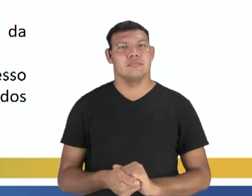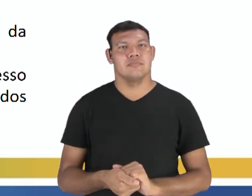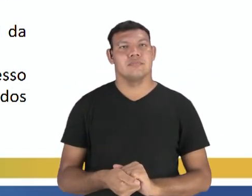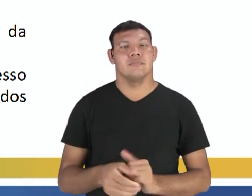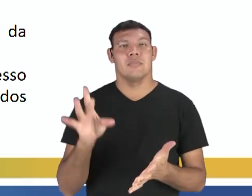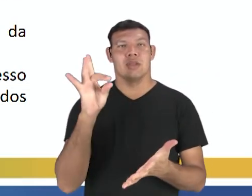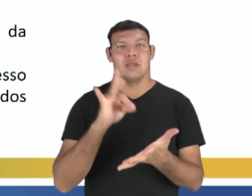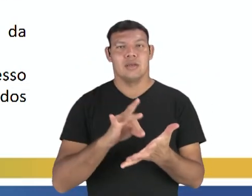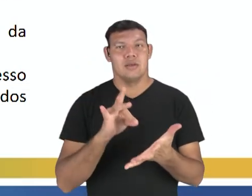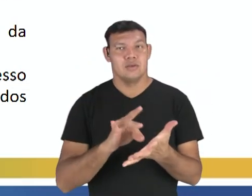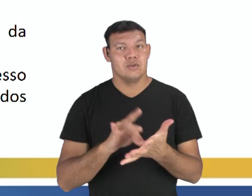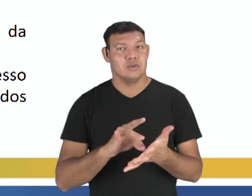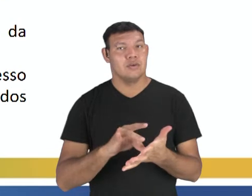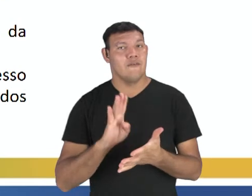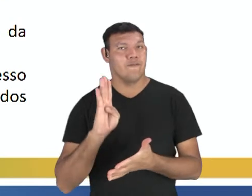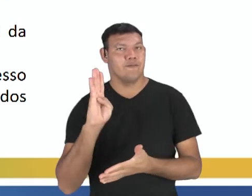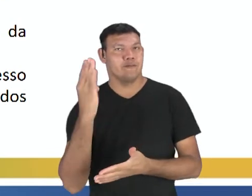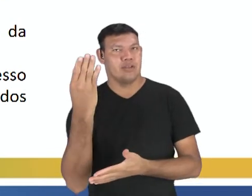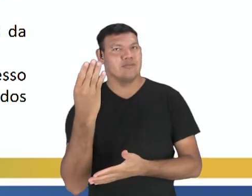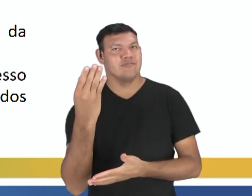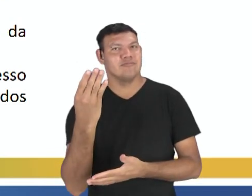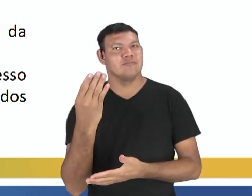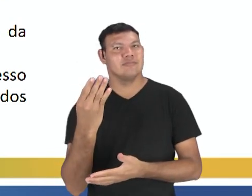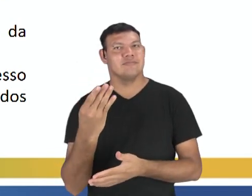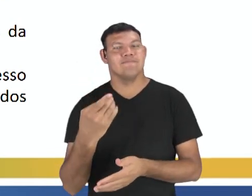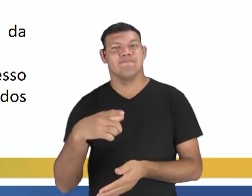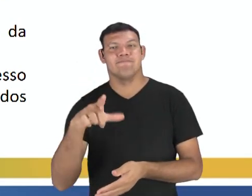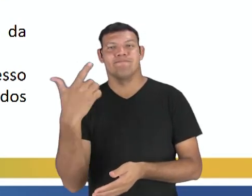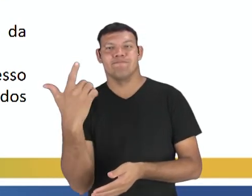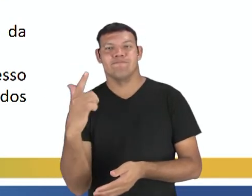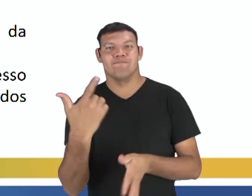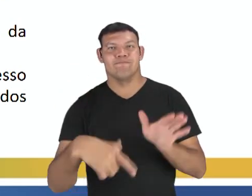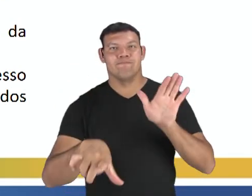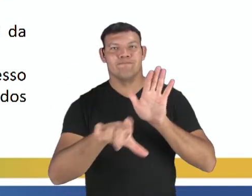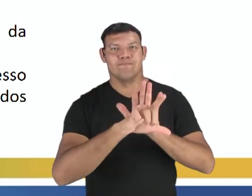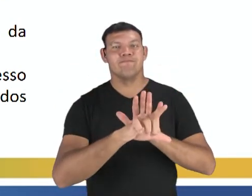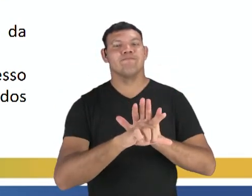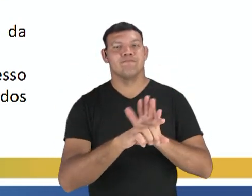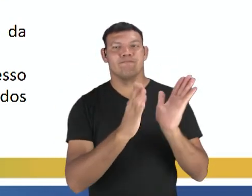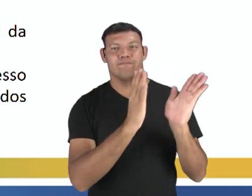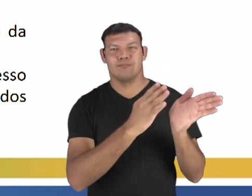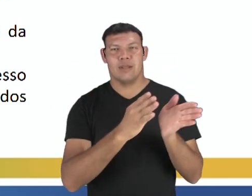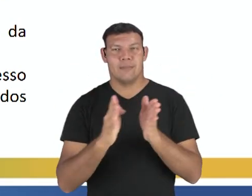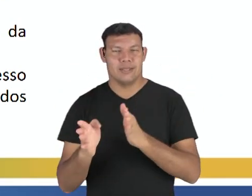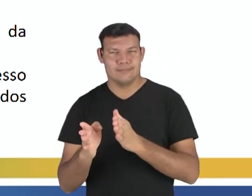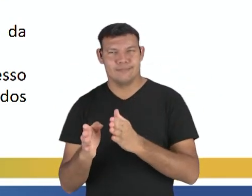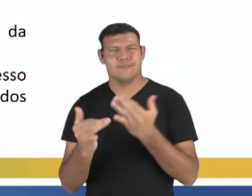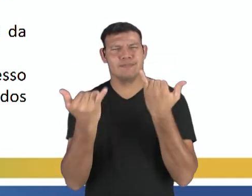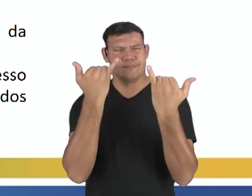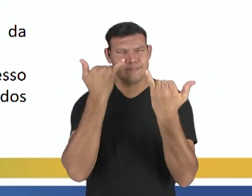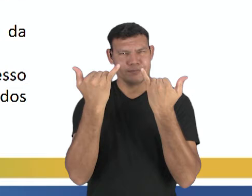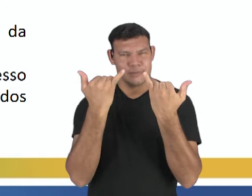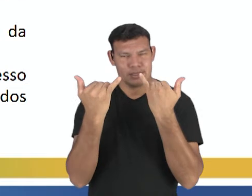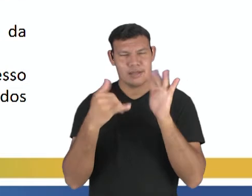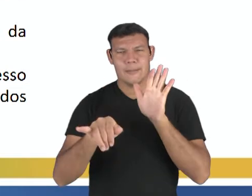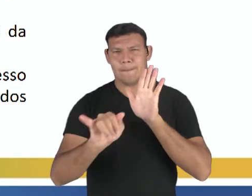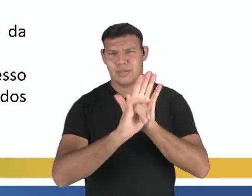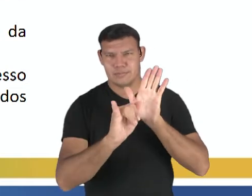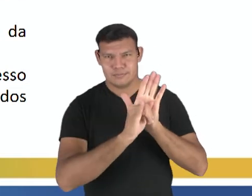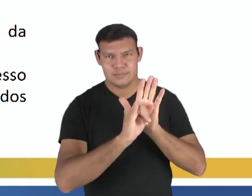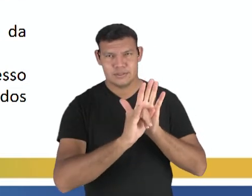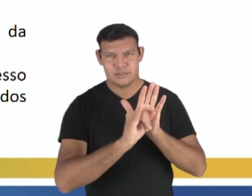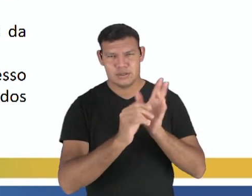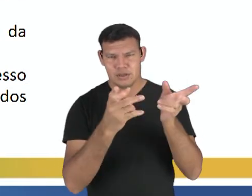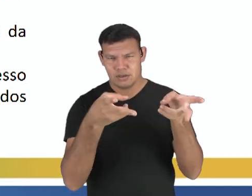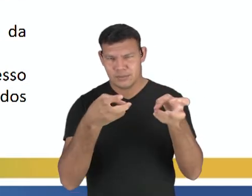Proferem vereditos fictícios sem que haja legitimidade do processo. A gente consegue identificar que é isso que está sendo